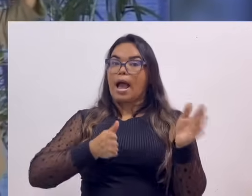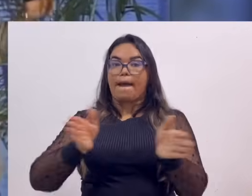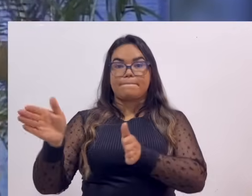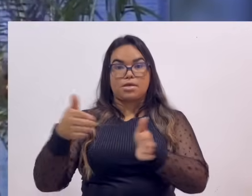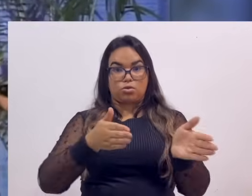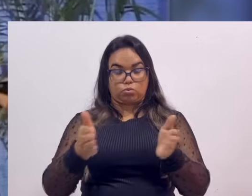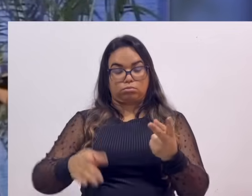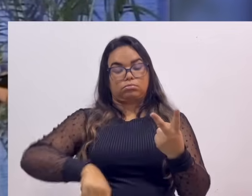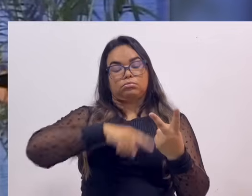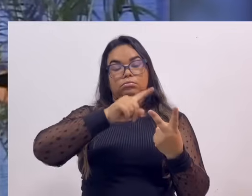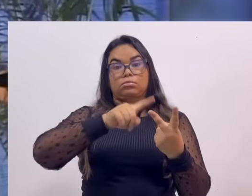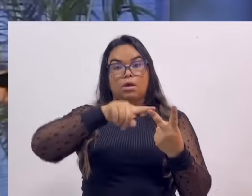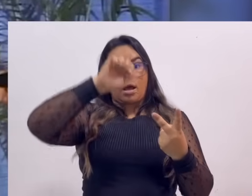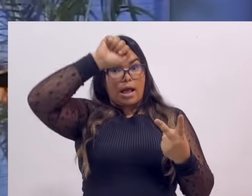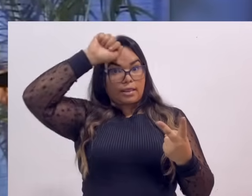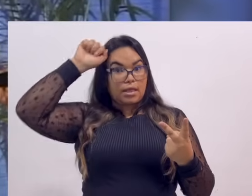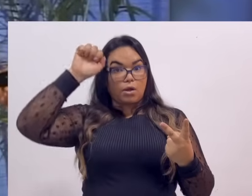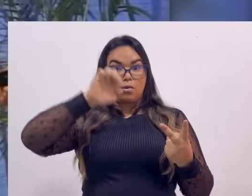e Eva pecaram.